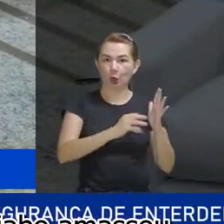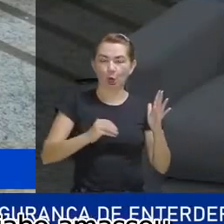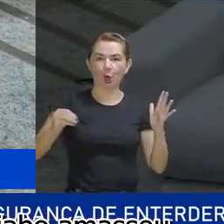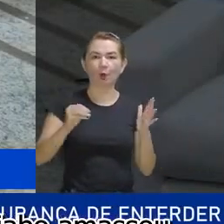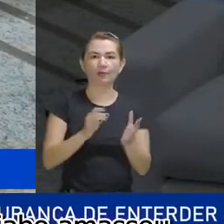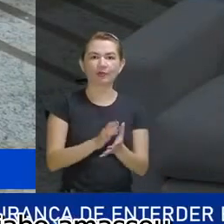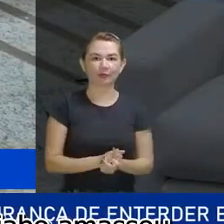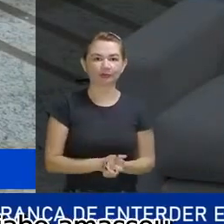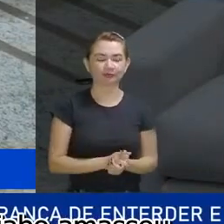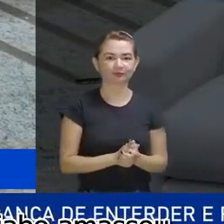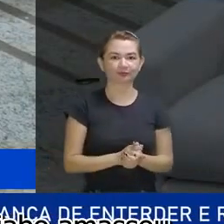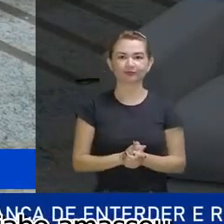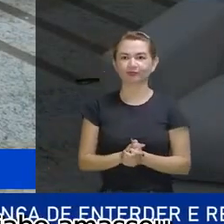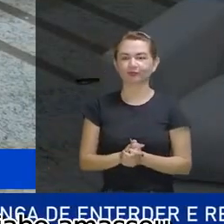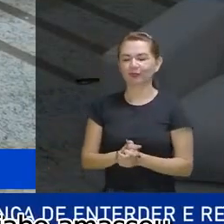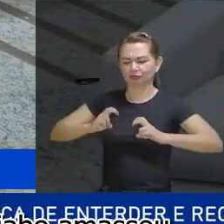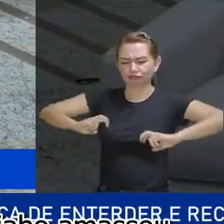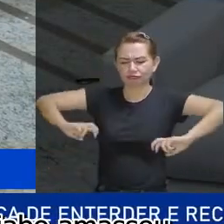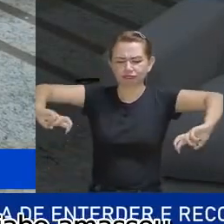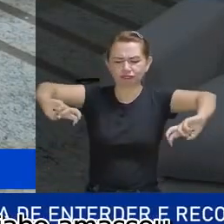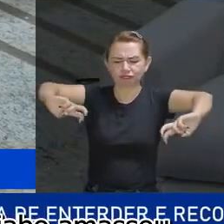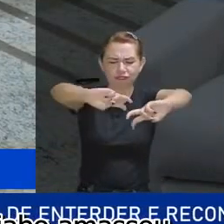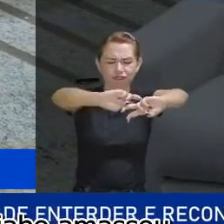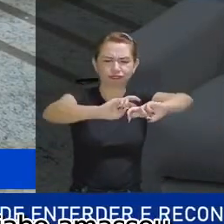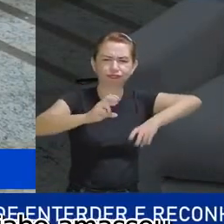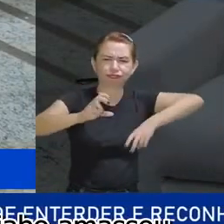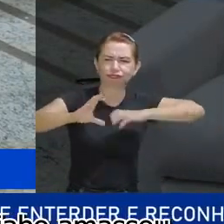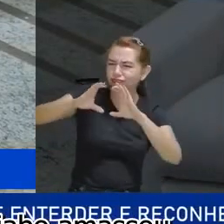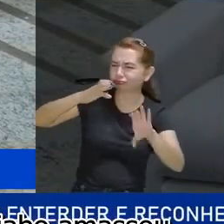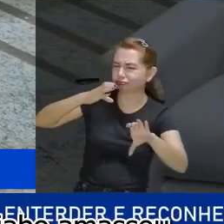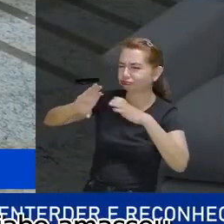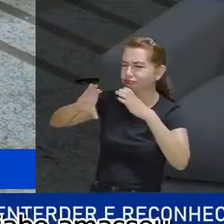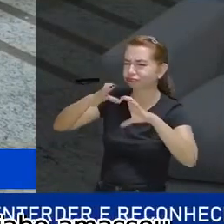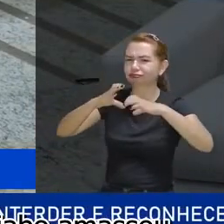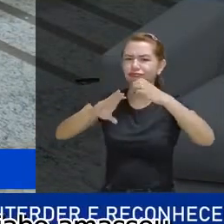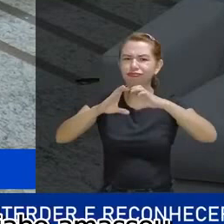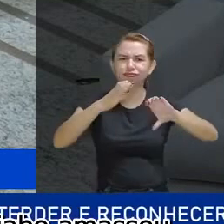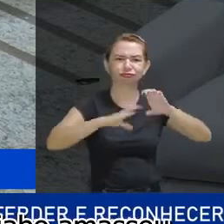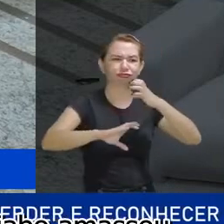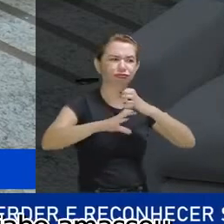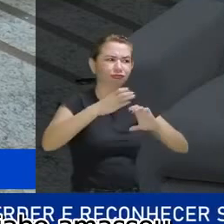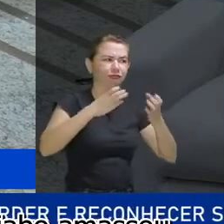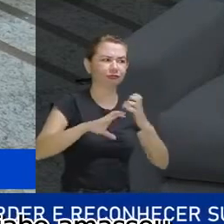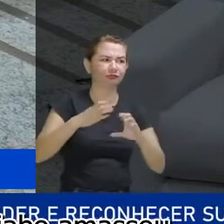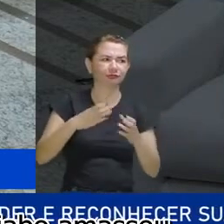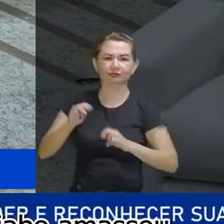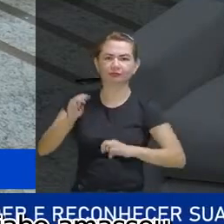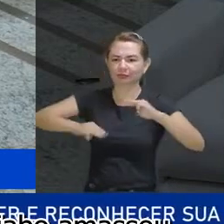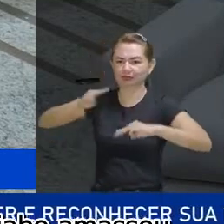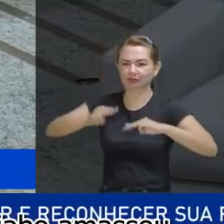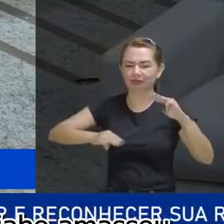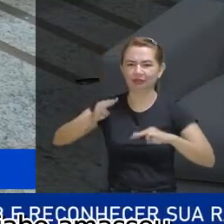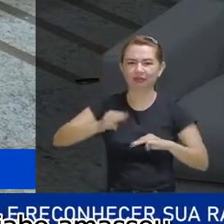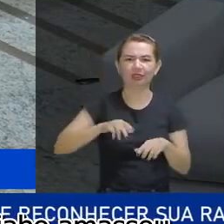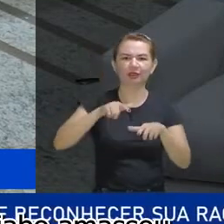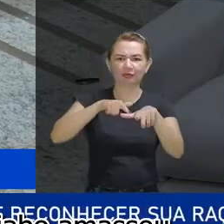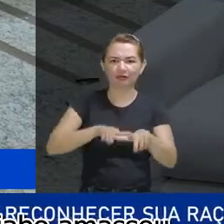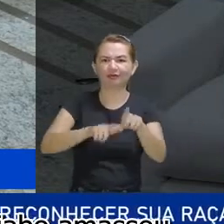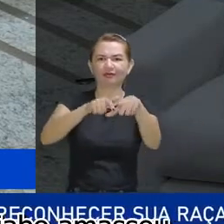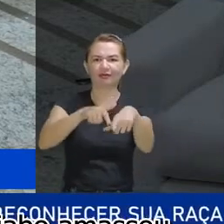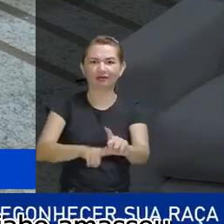dono dessas rodas, serenatas, macumba e cachaça, e o pão